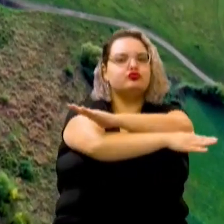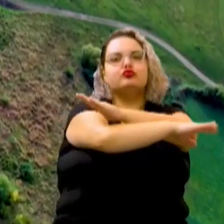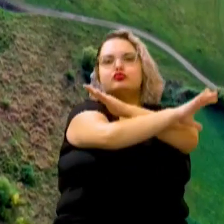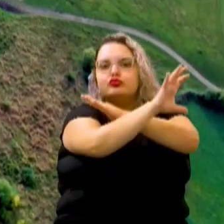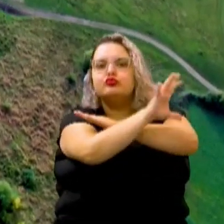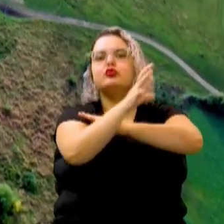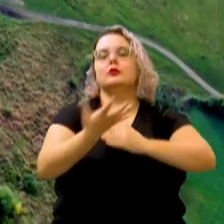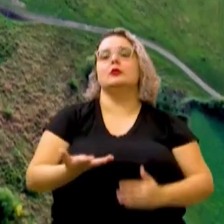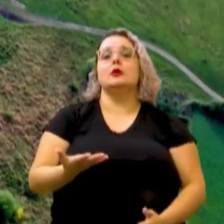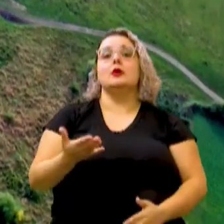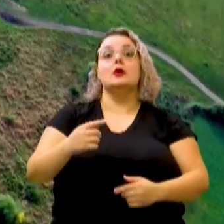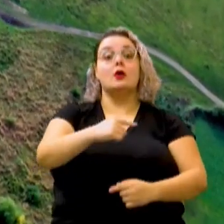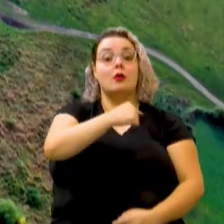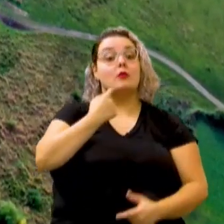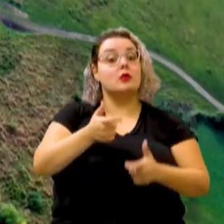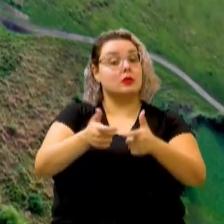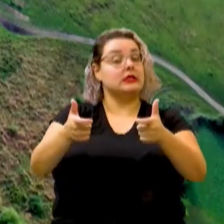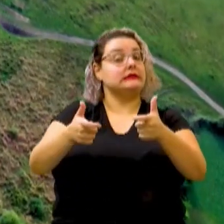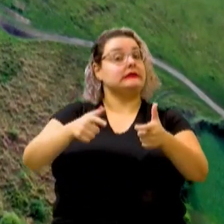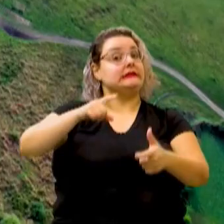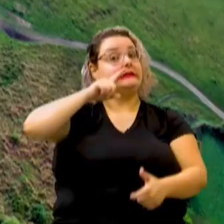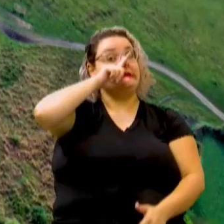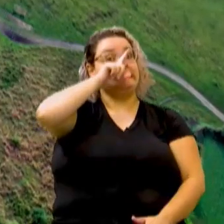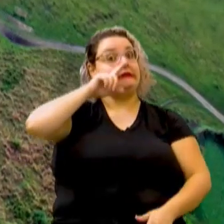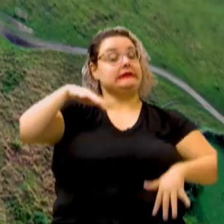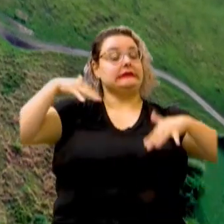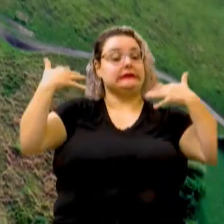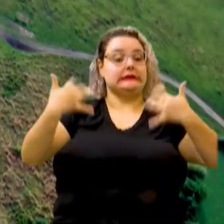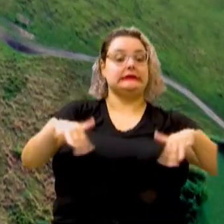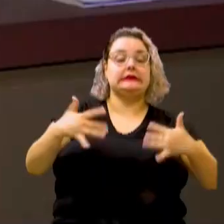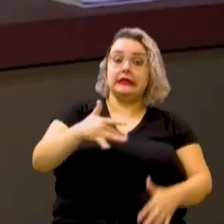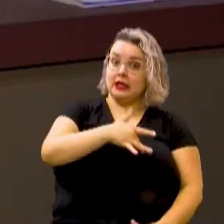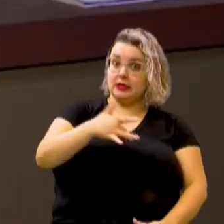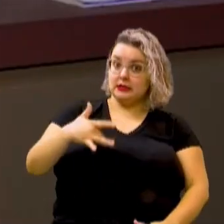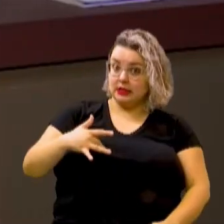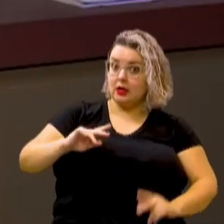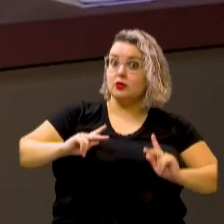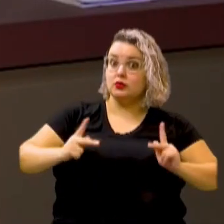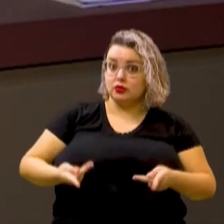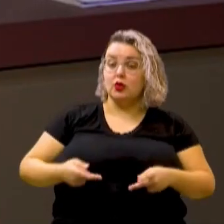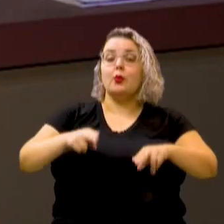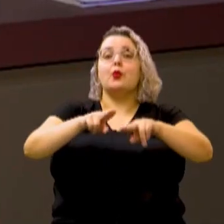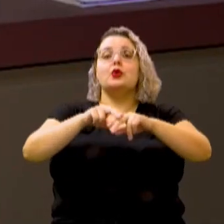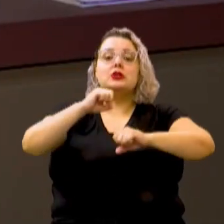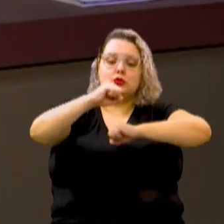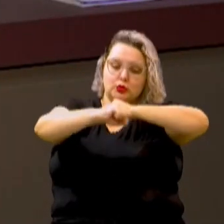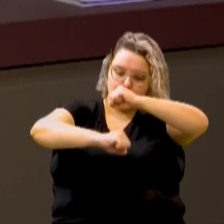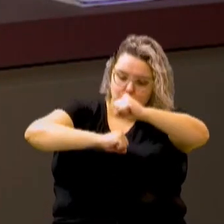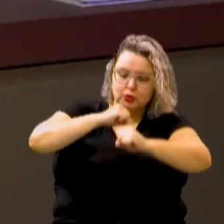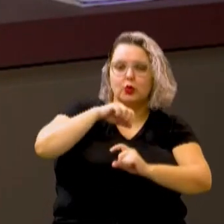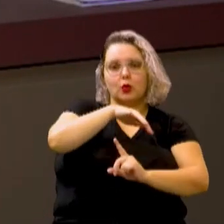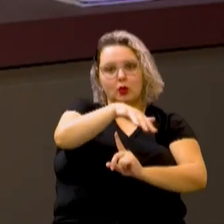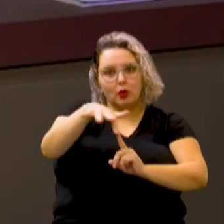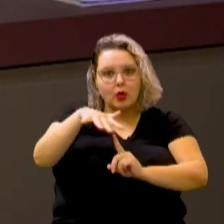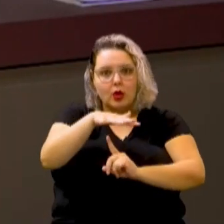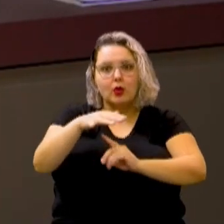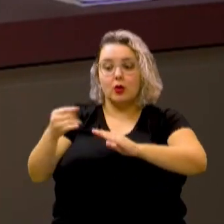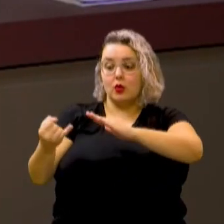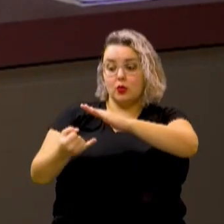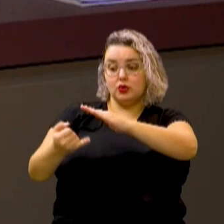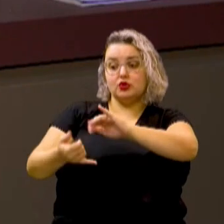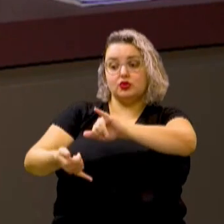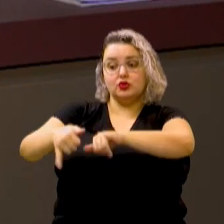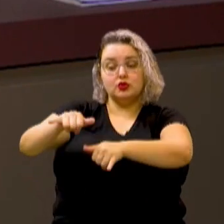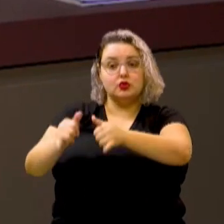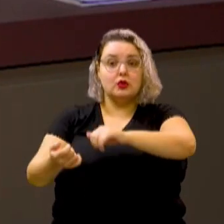a longo prazo, representam sérios riscos à saúde humana. E é por isso que o Giro Ambiental veio essa semana até o Instituto